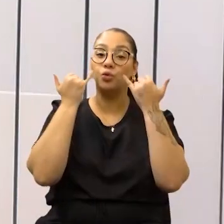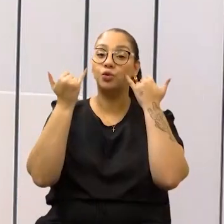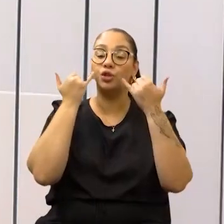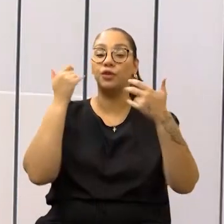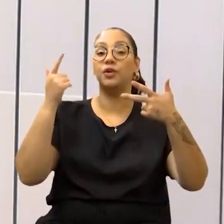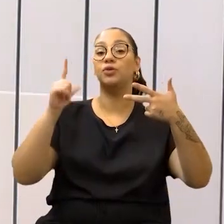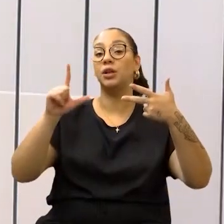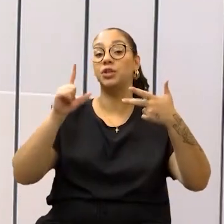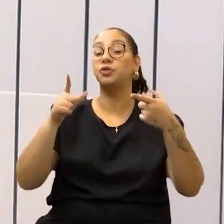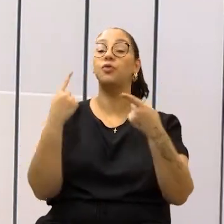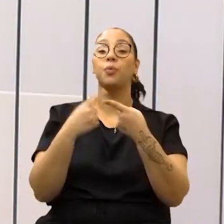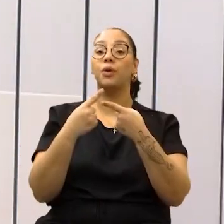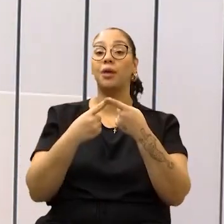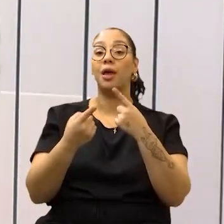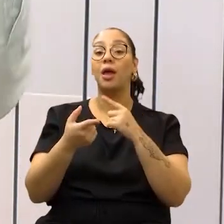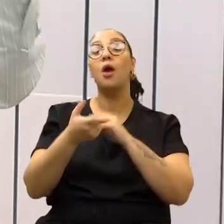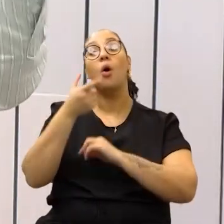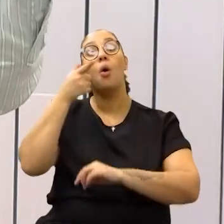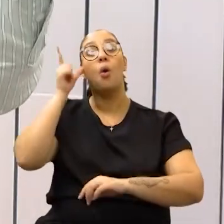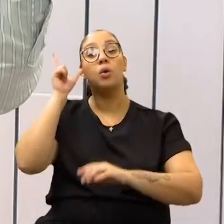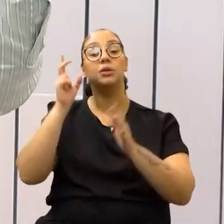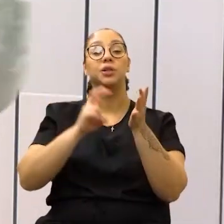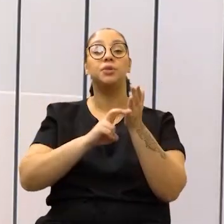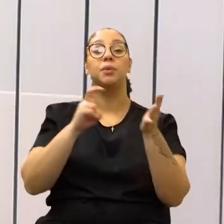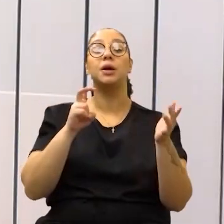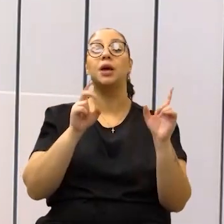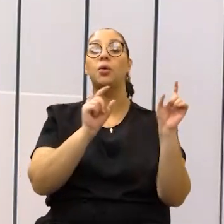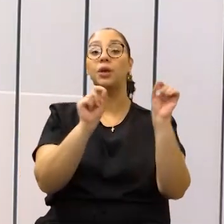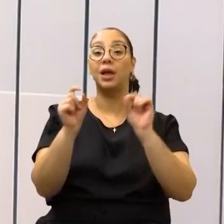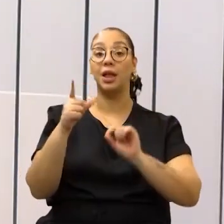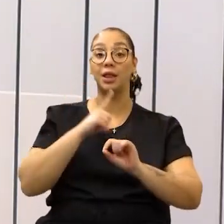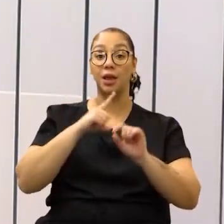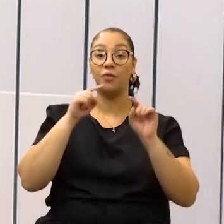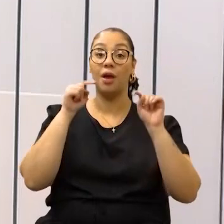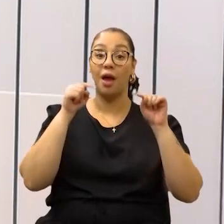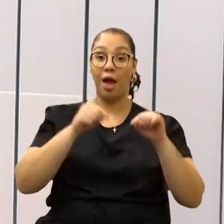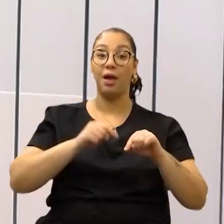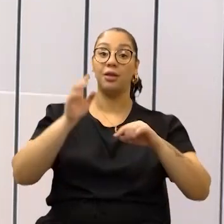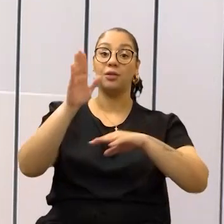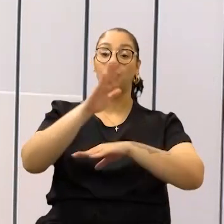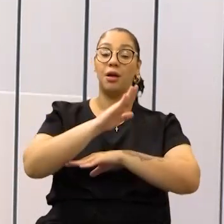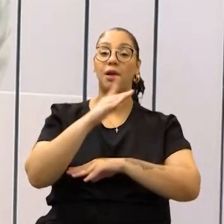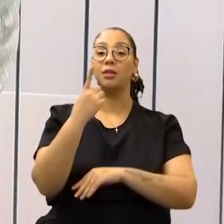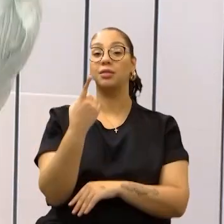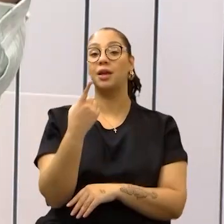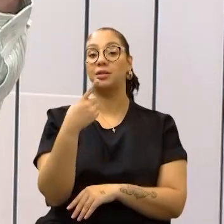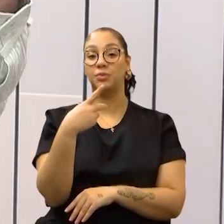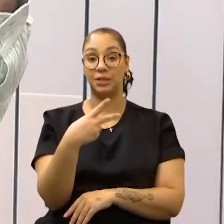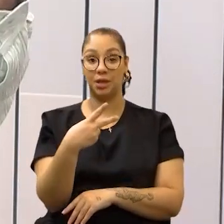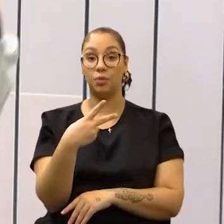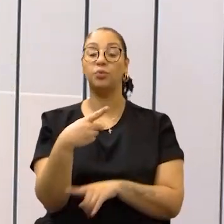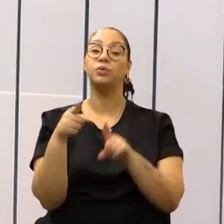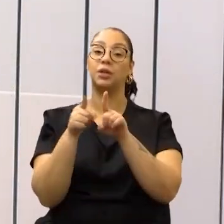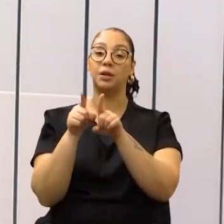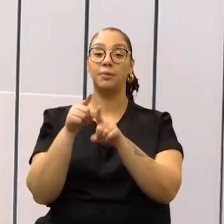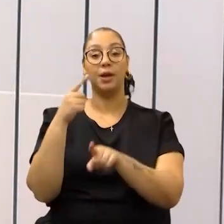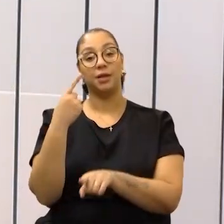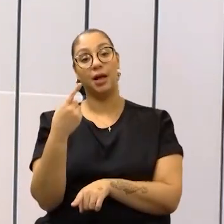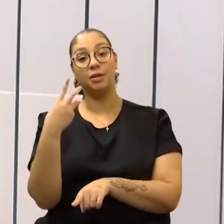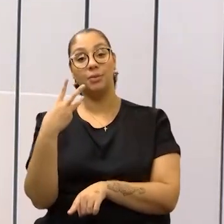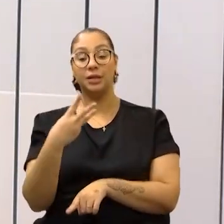Hora das notícias do Legislativo, porque ontem pela manhã foi realizada aqui no plenário a 12ª e